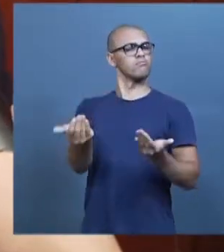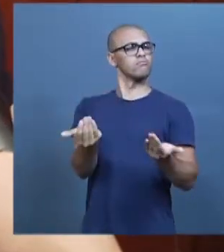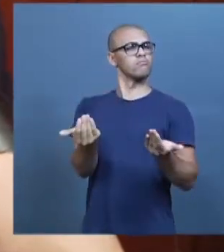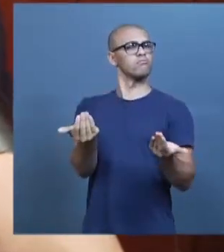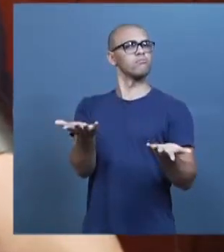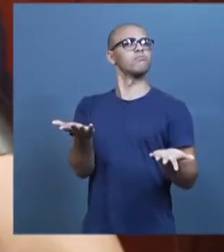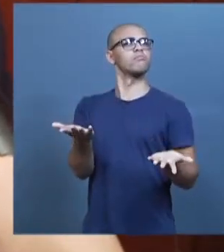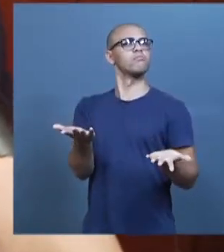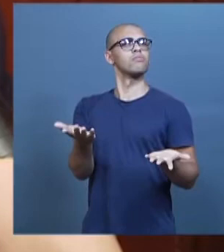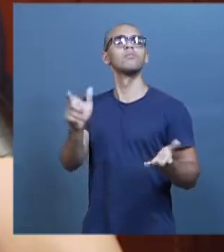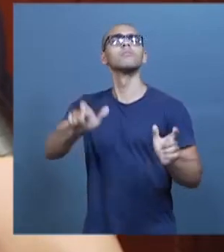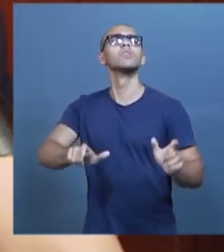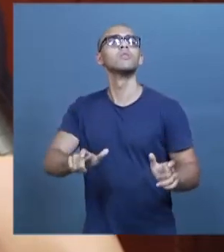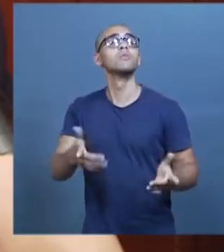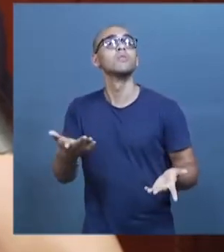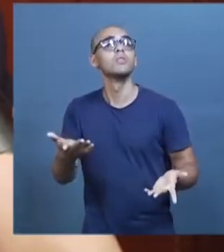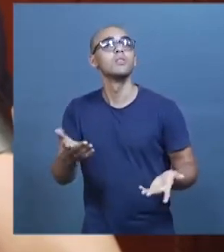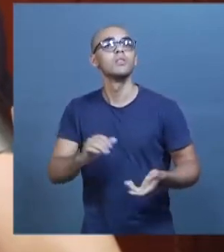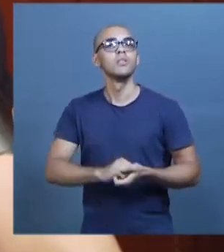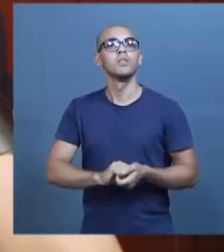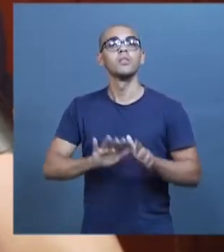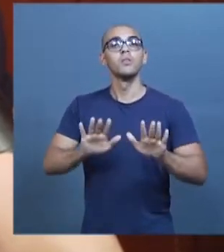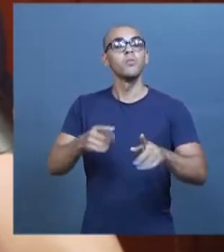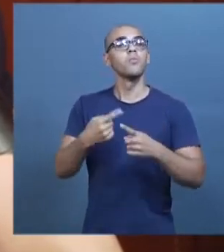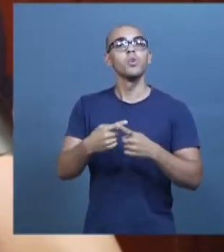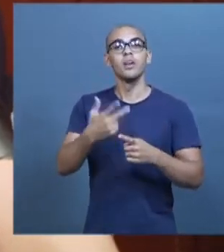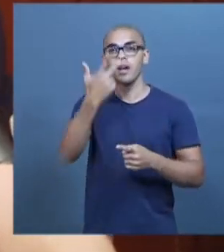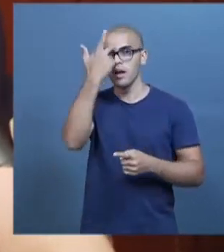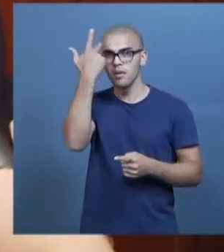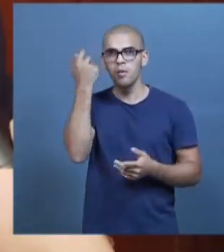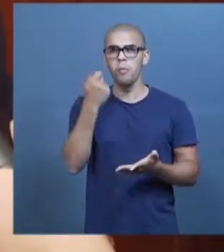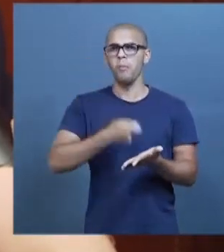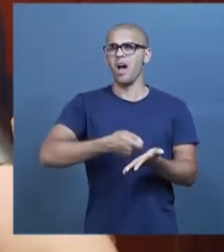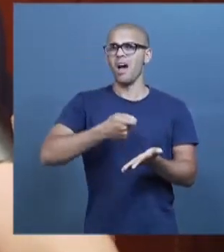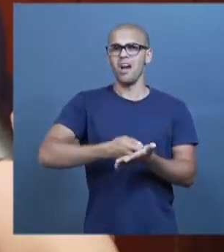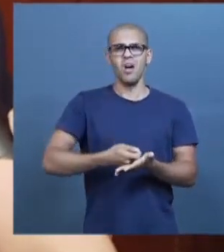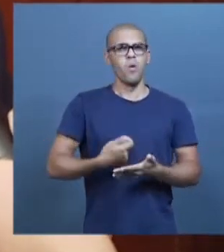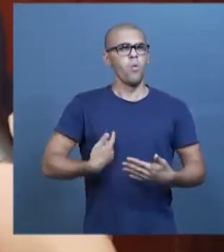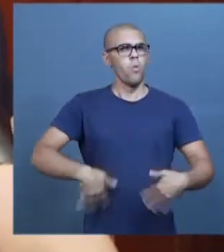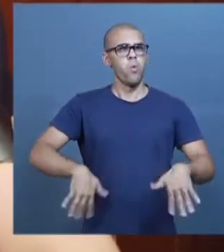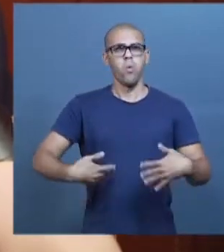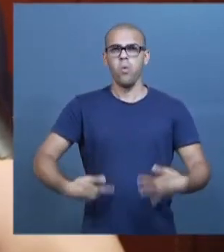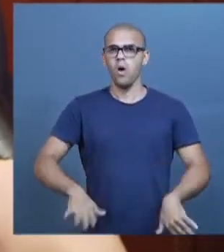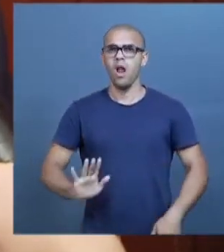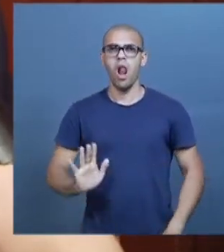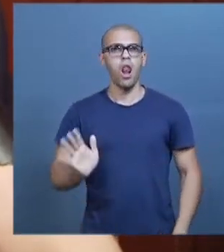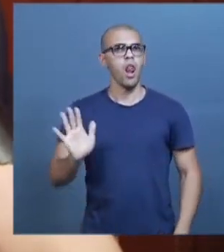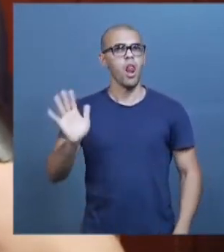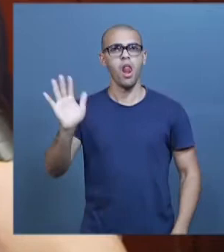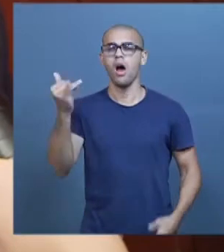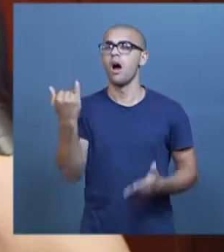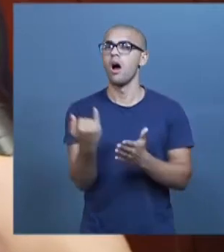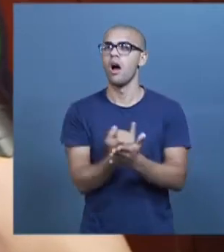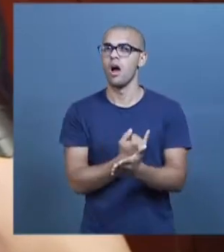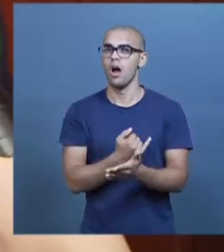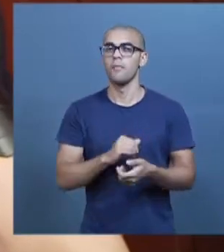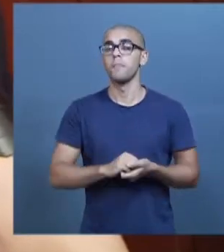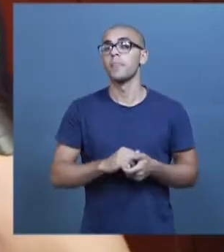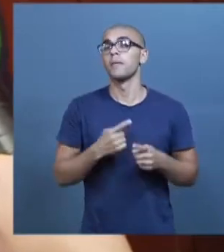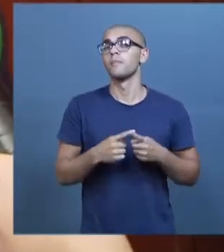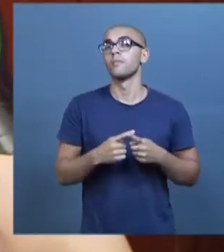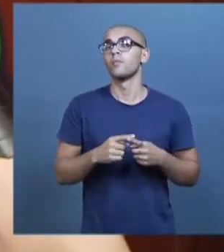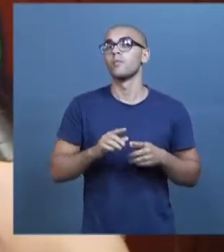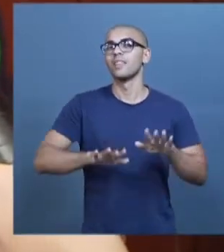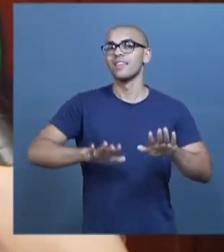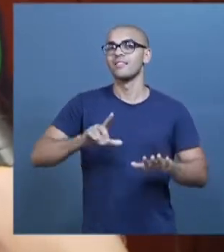Né? Então, você tem grupos que realmente pagam impostos muito, muito altos. Esses impostos, normalmente, eles vêm